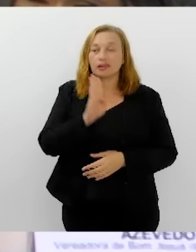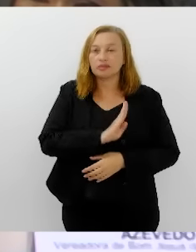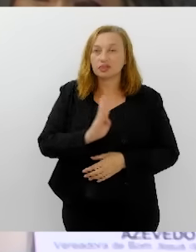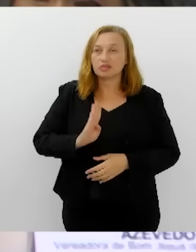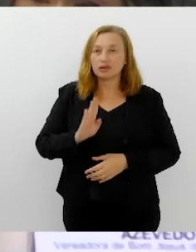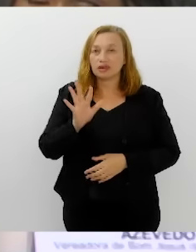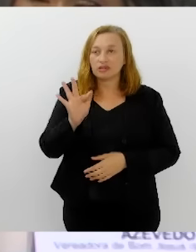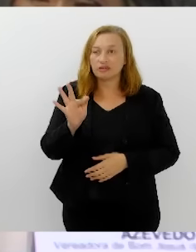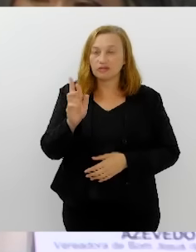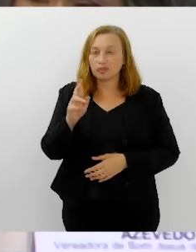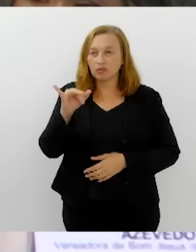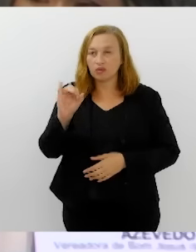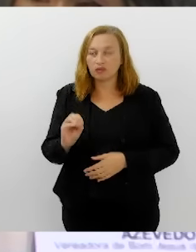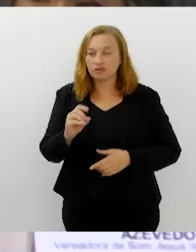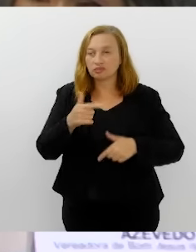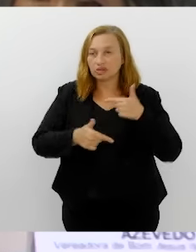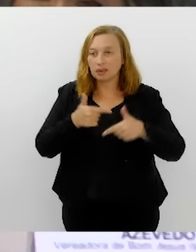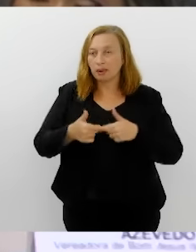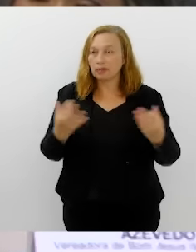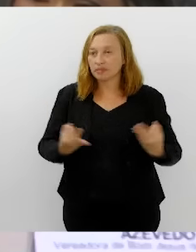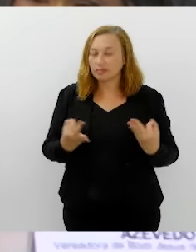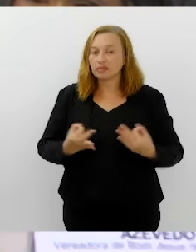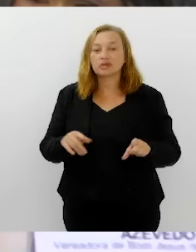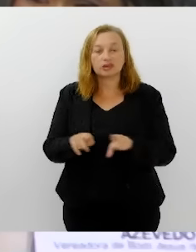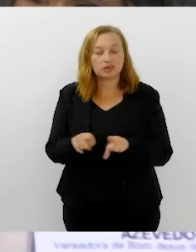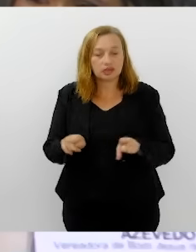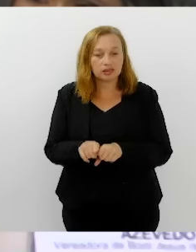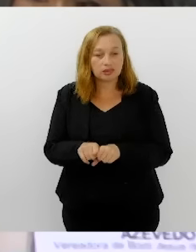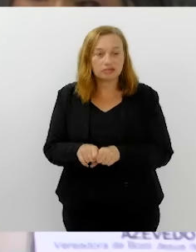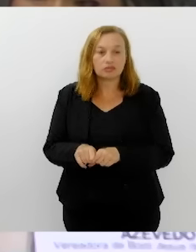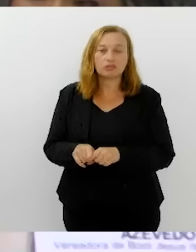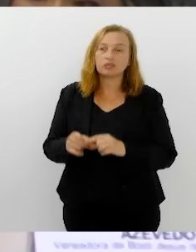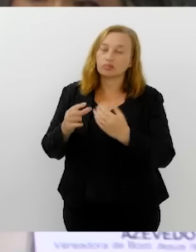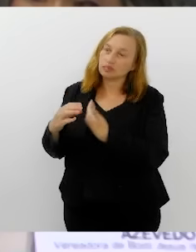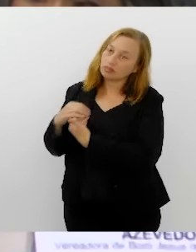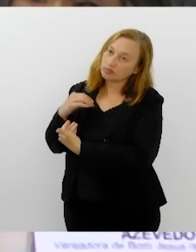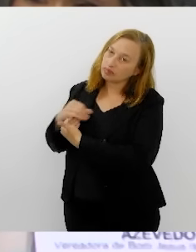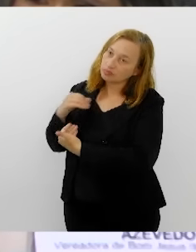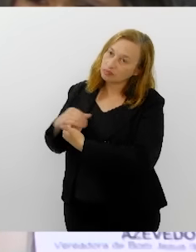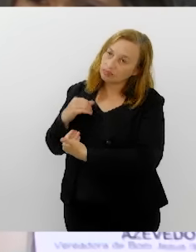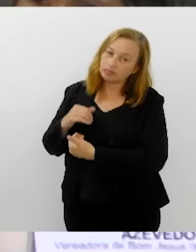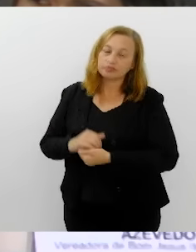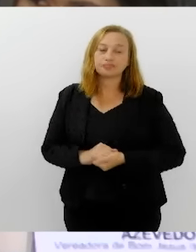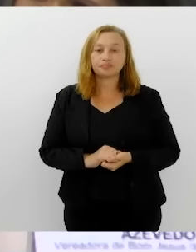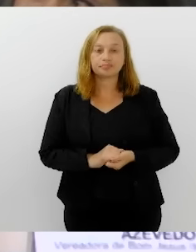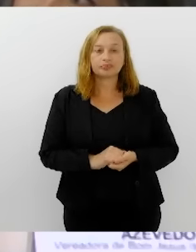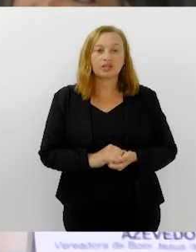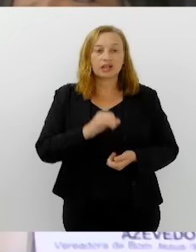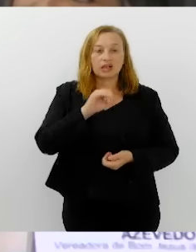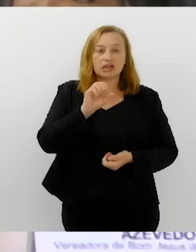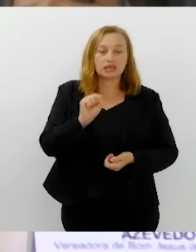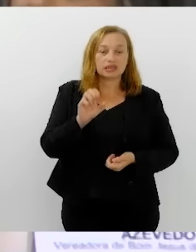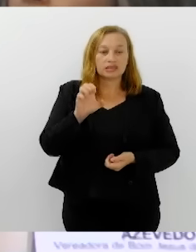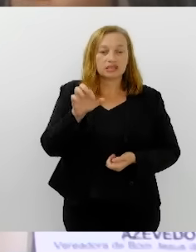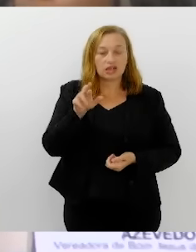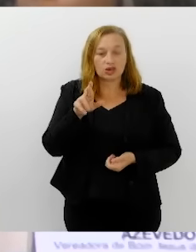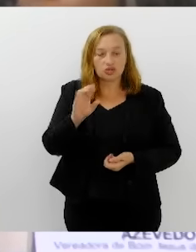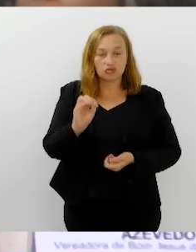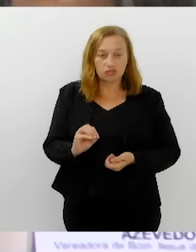E meu caríssimo mentor, orientador também, Monsenhor Sérgio Costa Couto, que